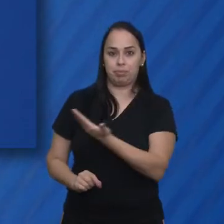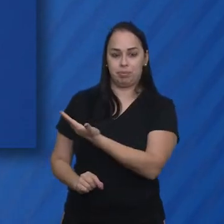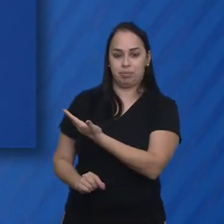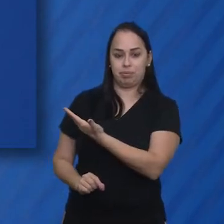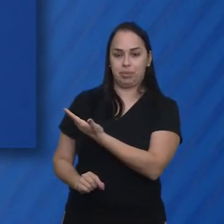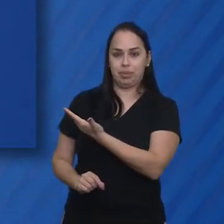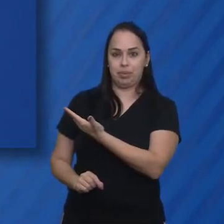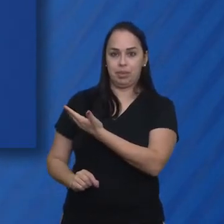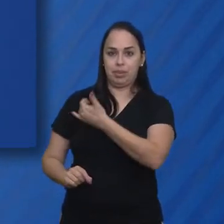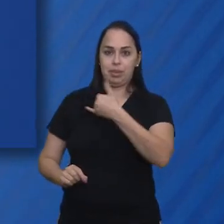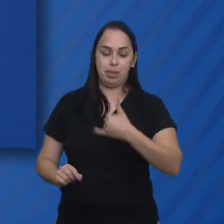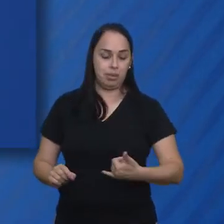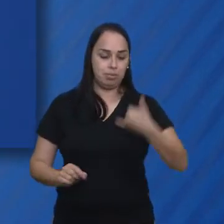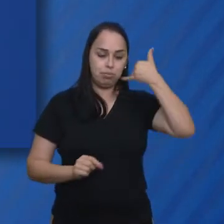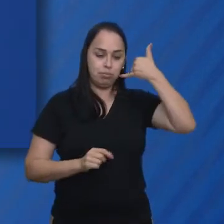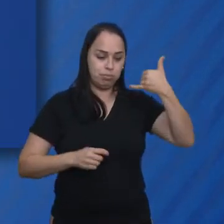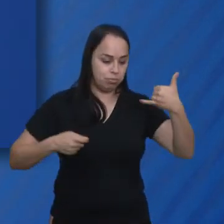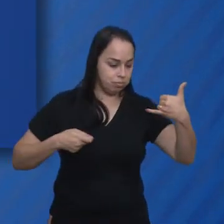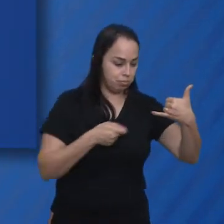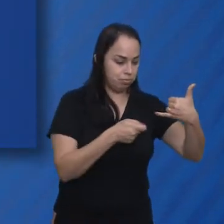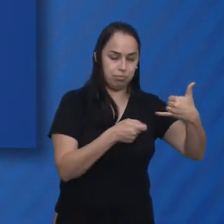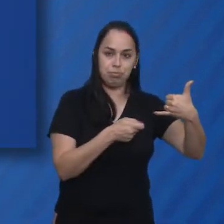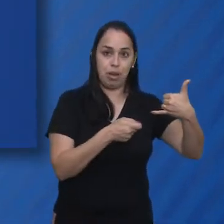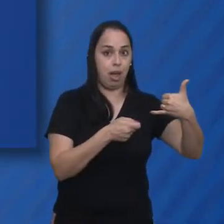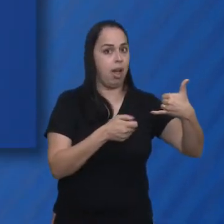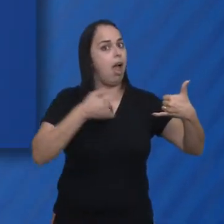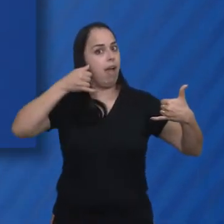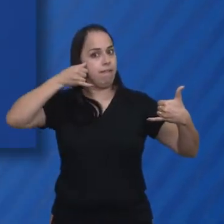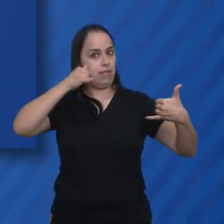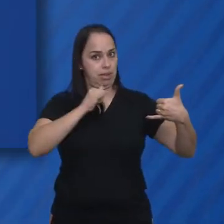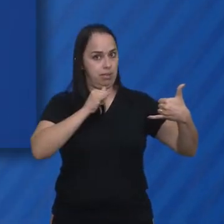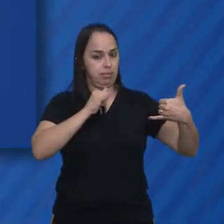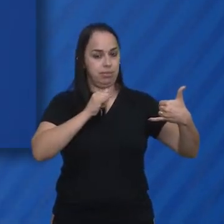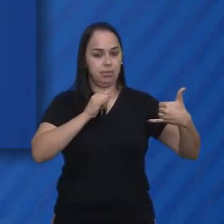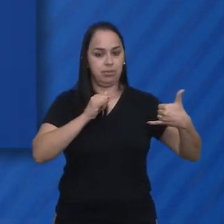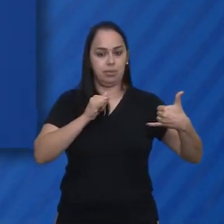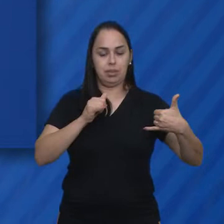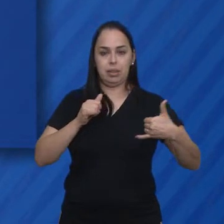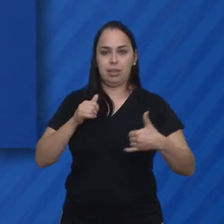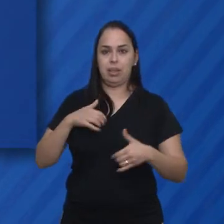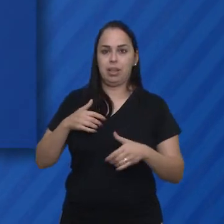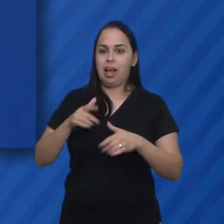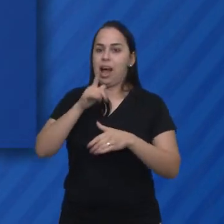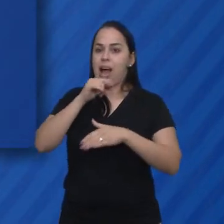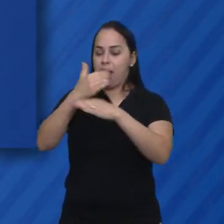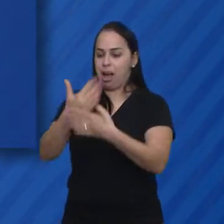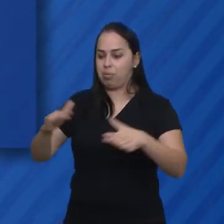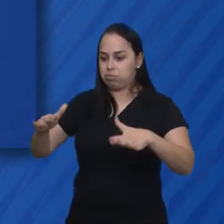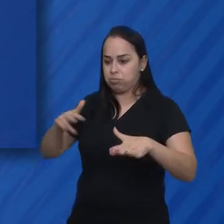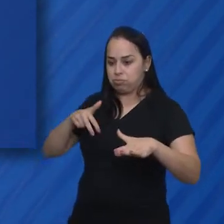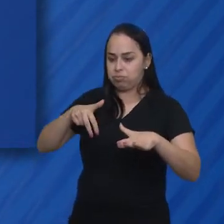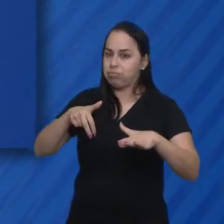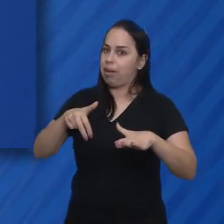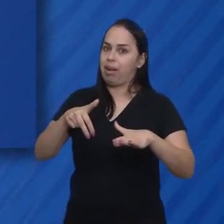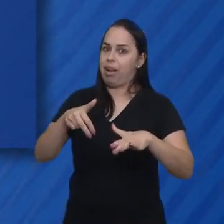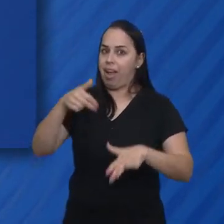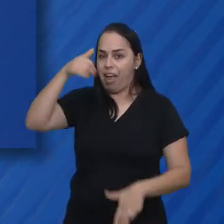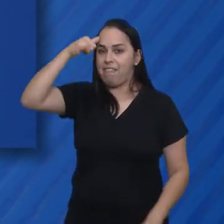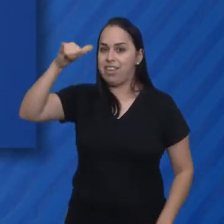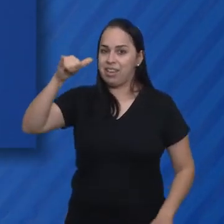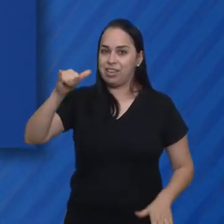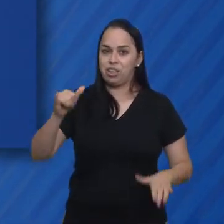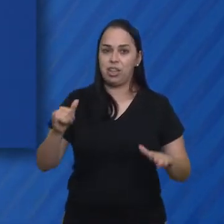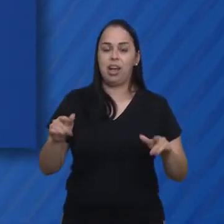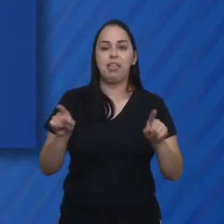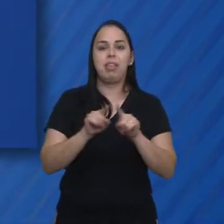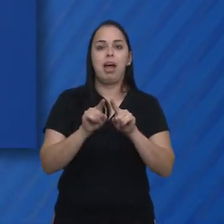são: evitar usar o telefone celular enquanto o aparelho estiver carregando, não tentar atravessar locais alagados